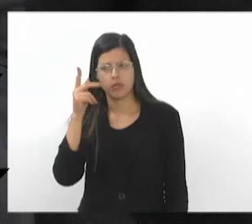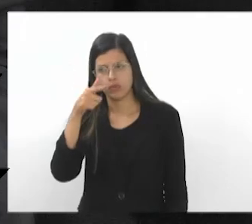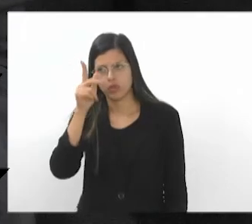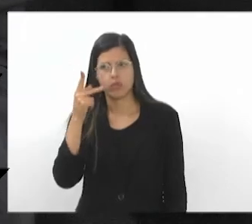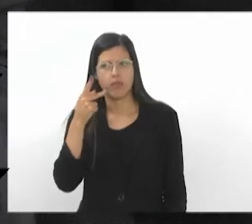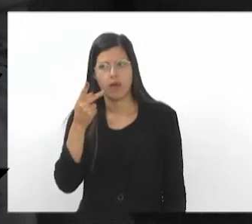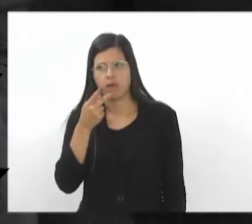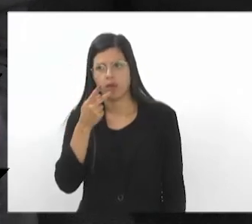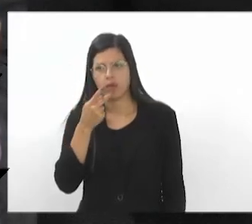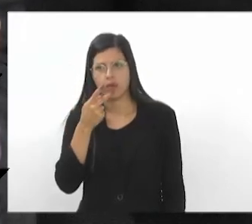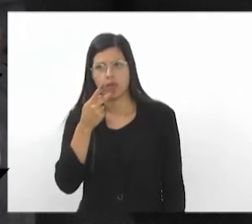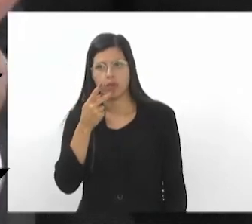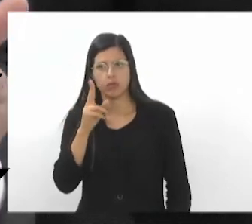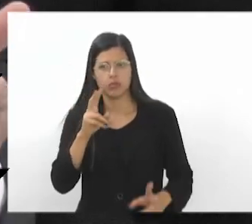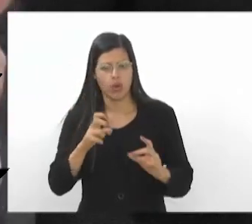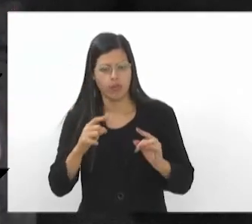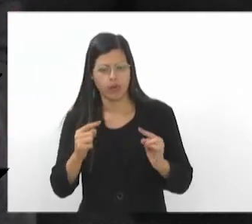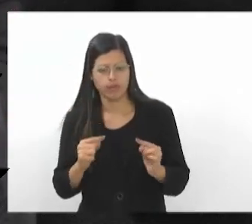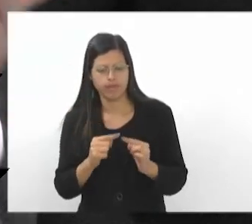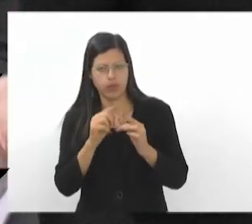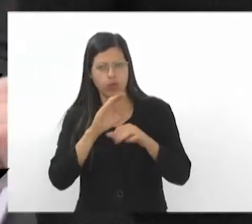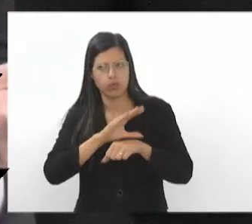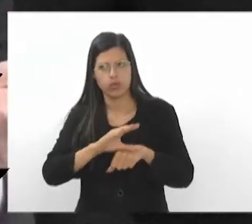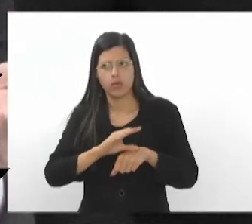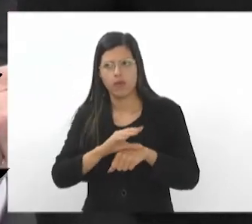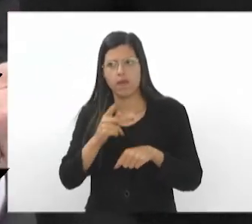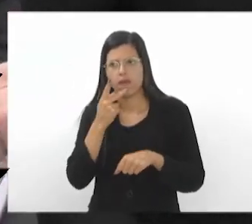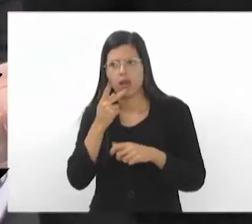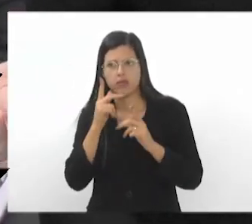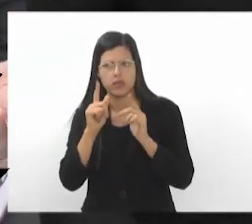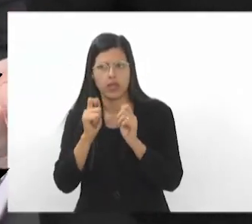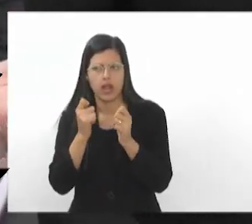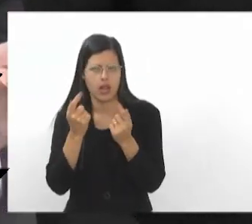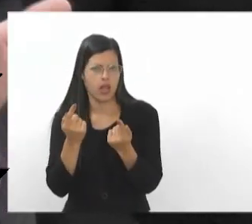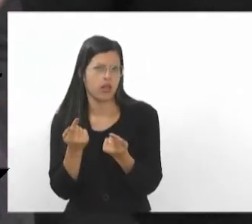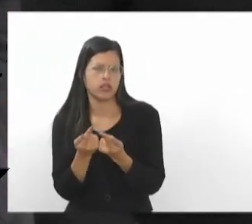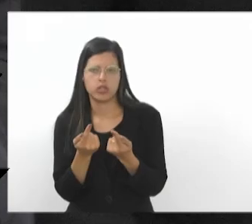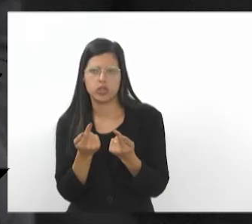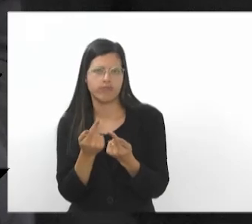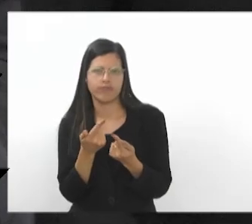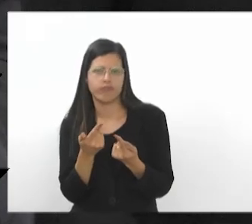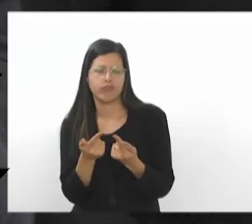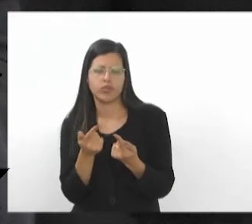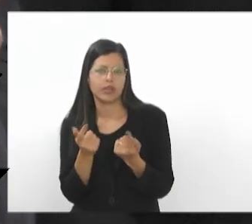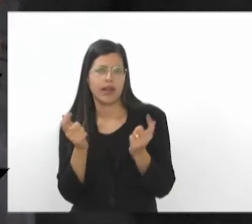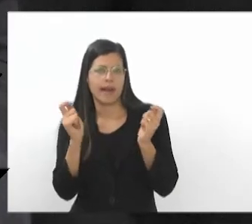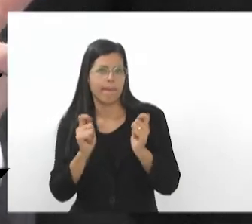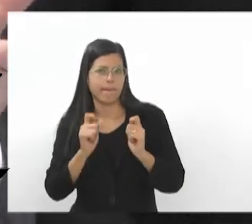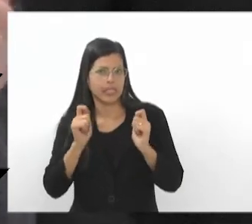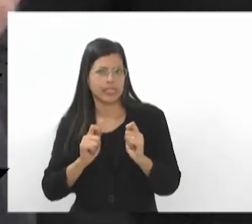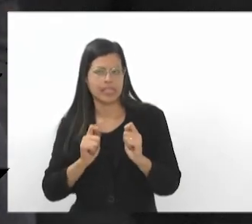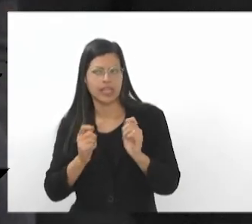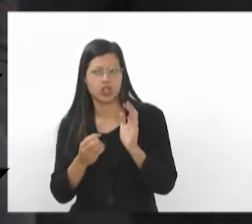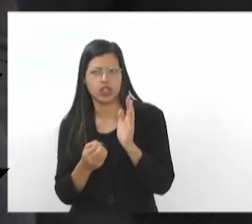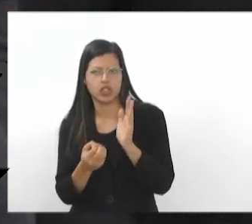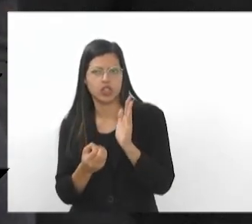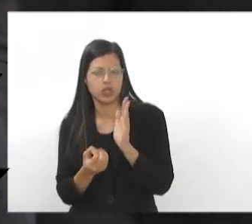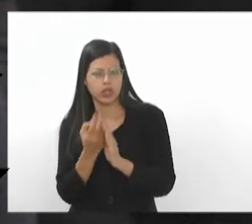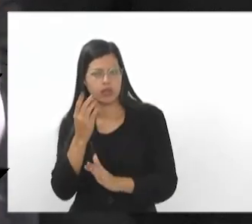constitucionalidade do ato, dizendo que a LERJ não tem competência para legislar sobre